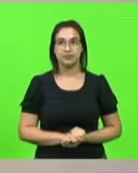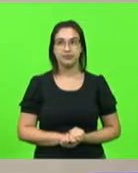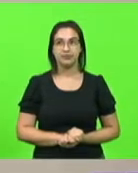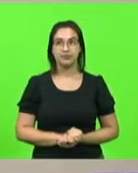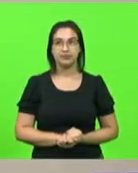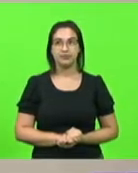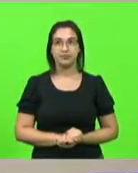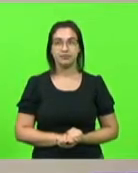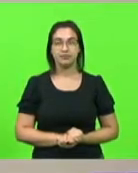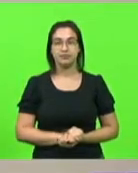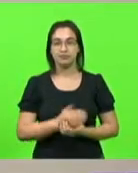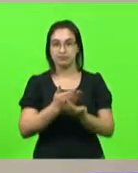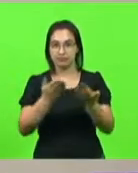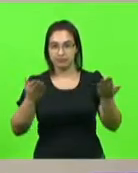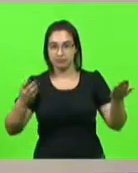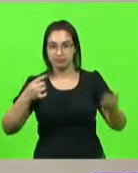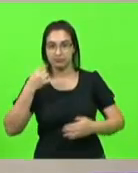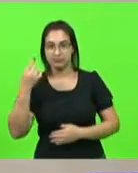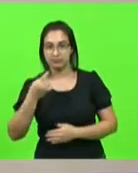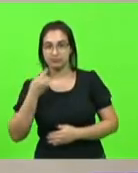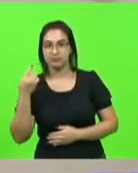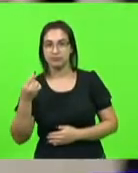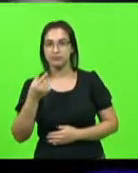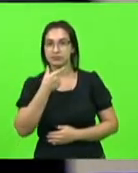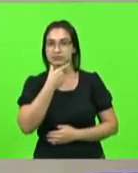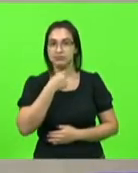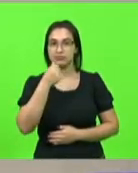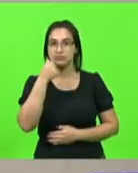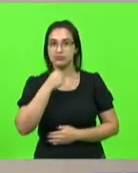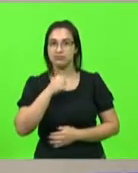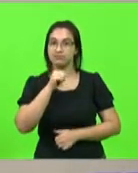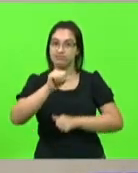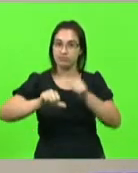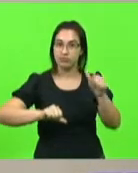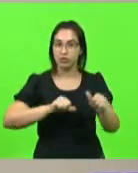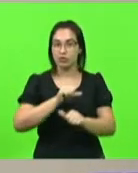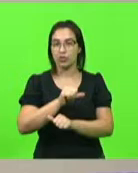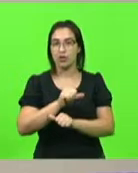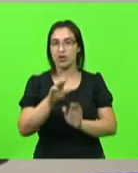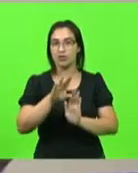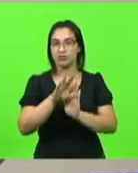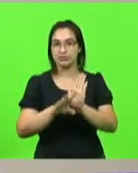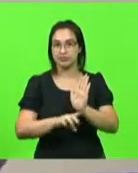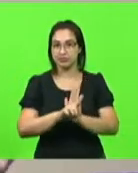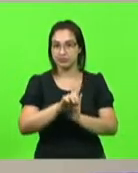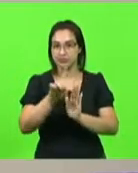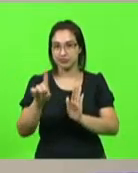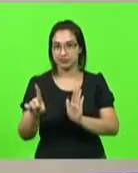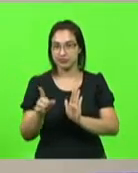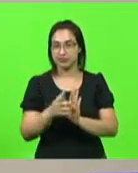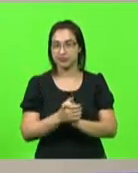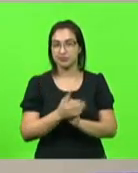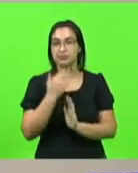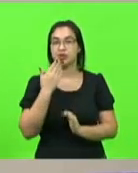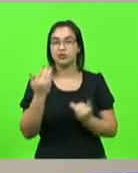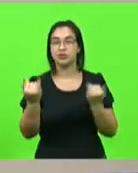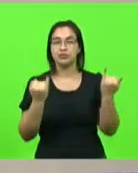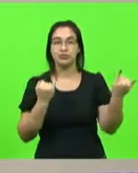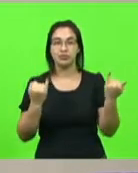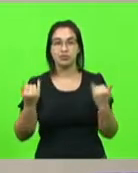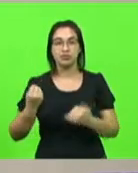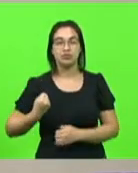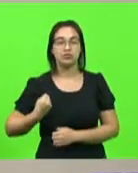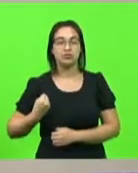Me permito, senhores deputados, senhoras deputadas, farei uma inversão da ordem do dia. Pedidos de informação,